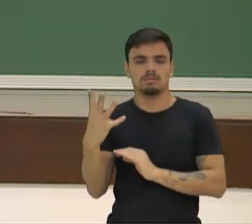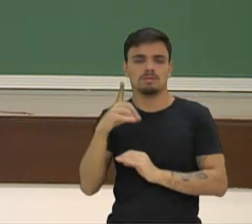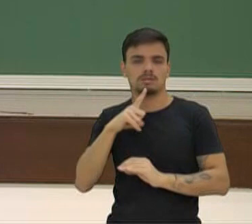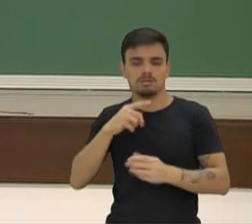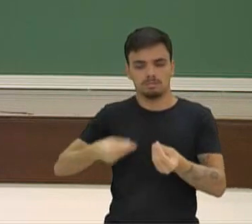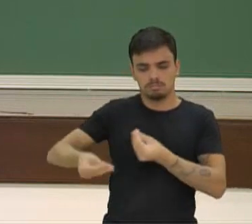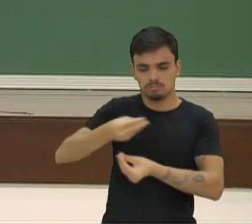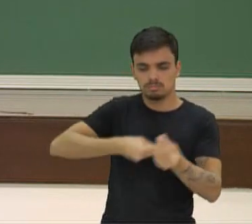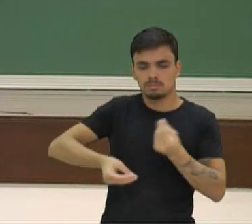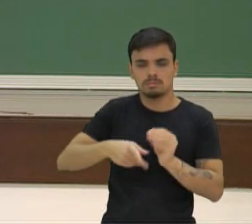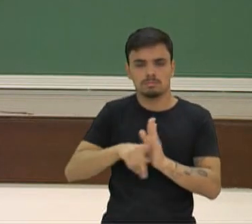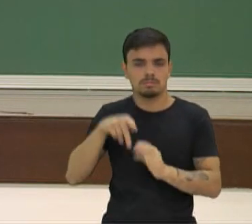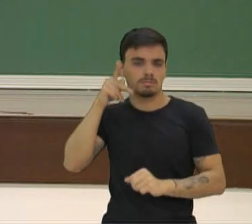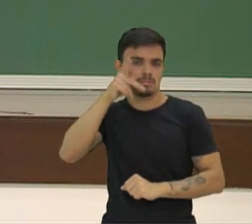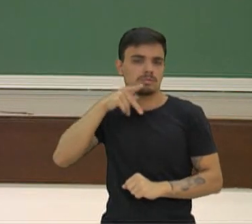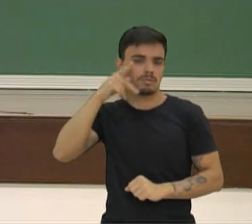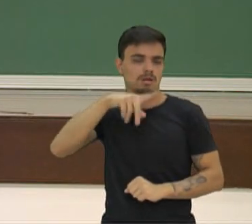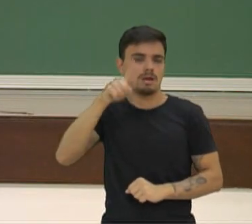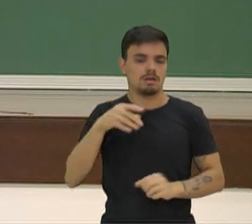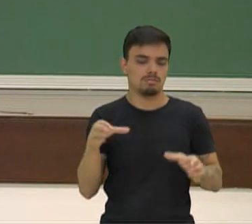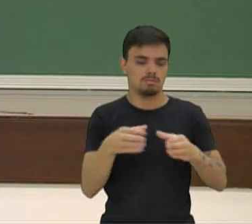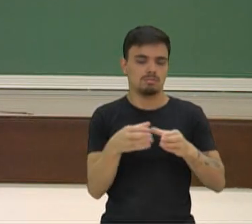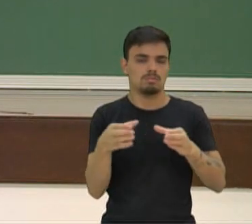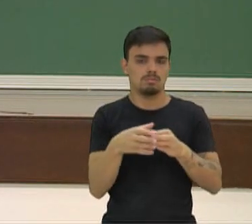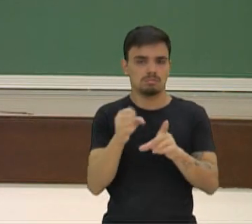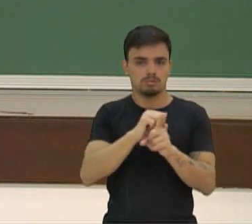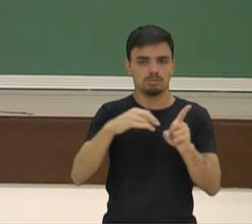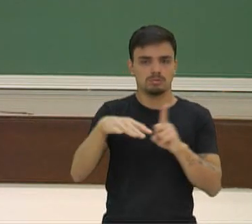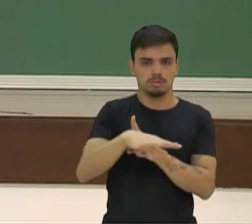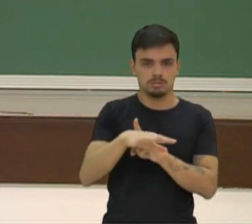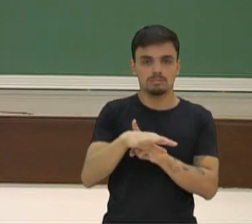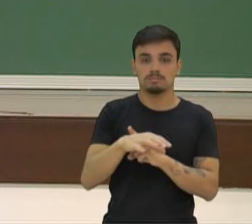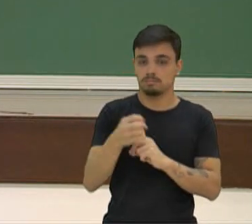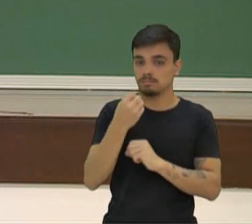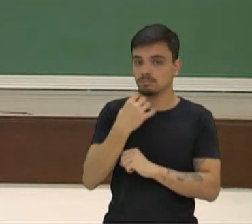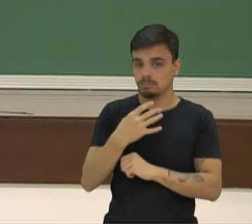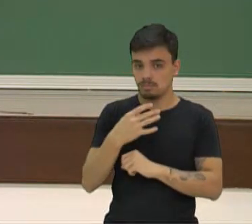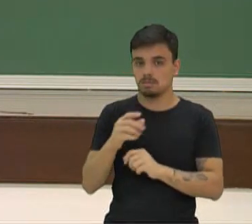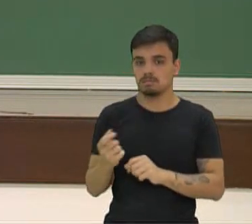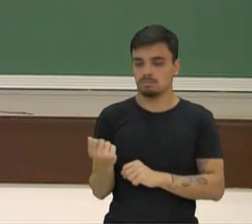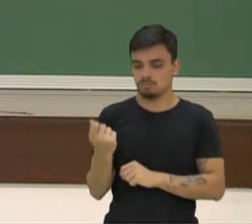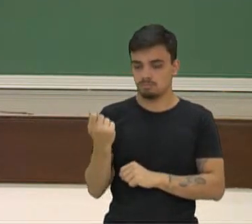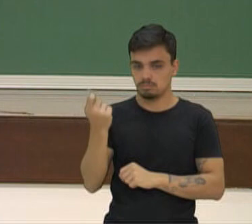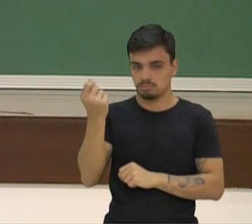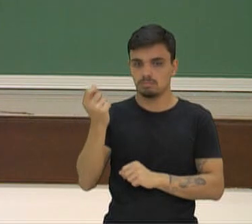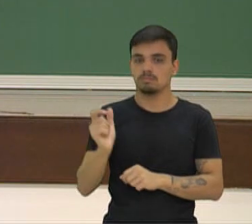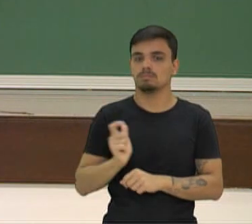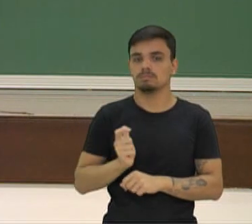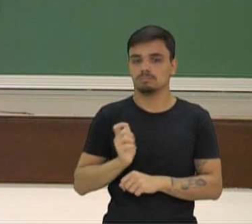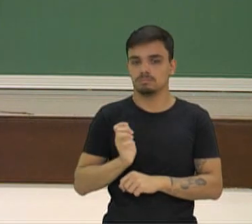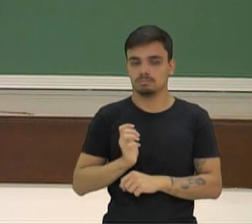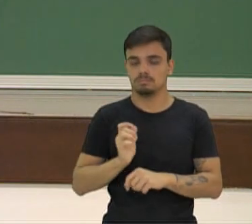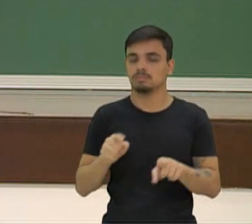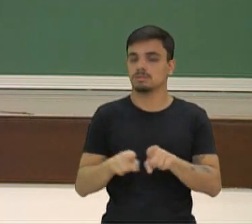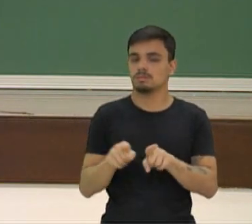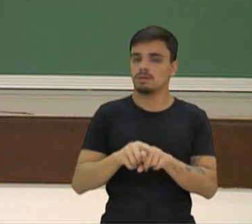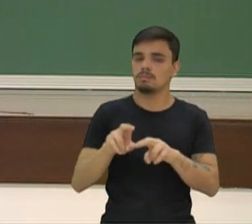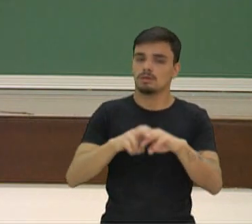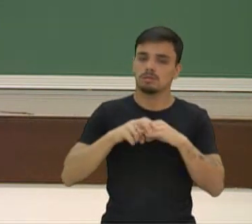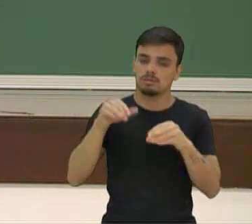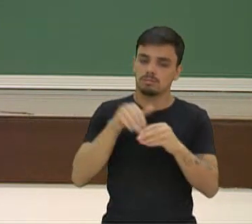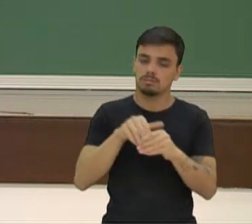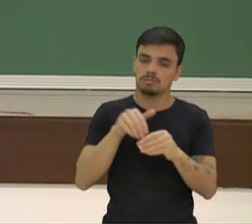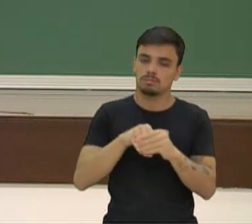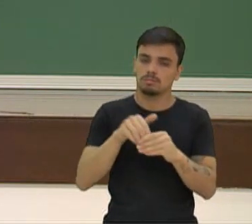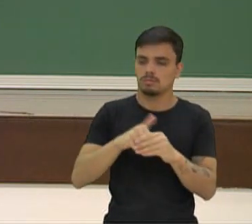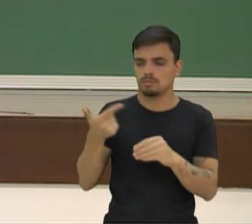envolvido na política era de um grupo social bem financeiramente, tá? Até por conta do voto censitário,